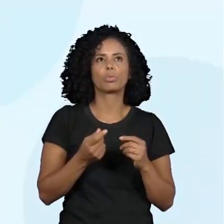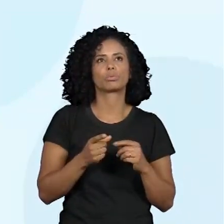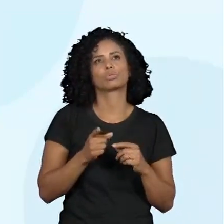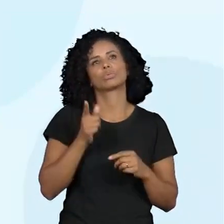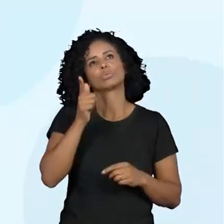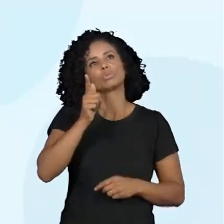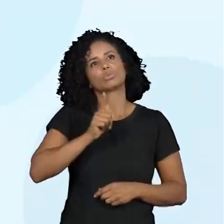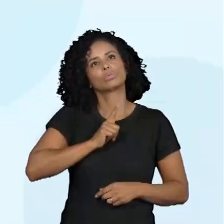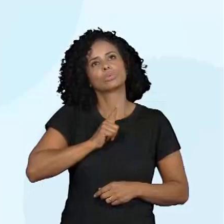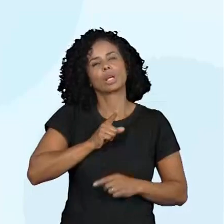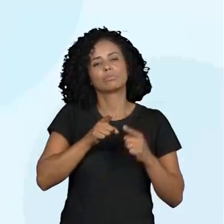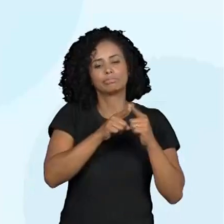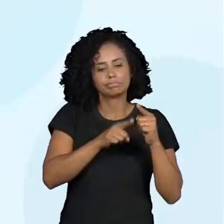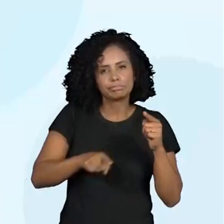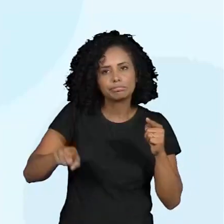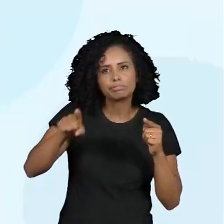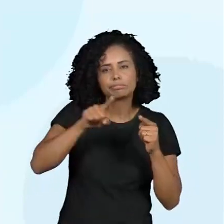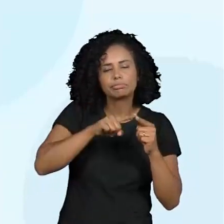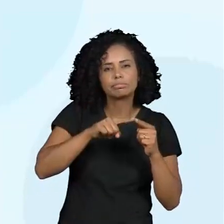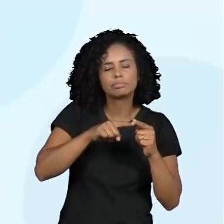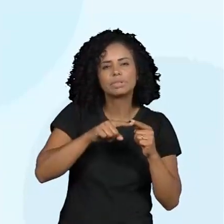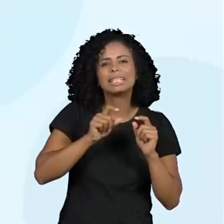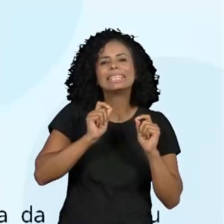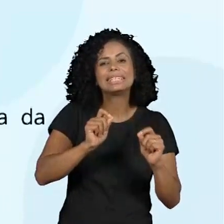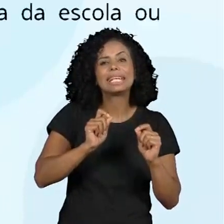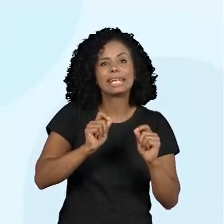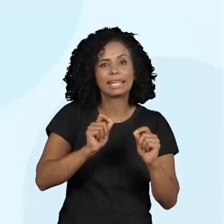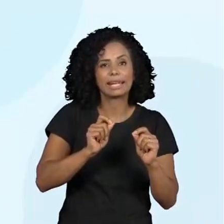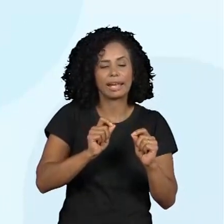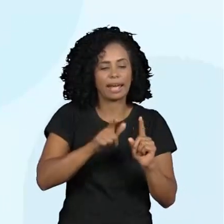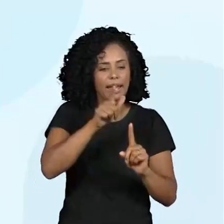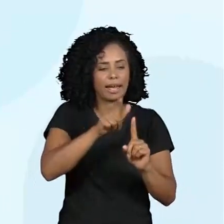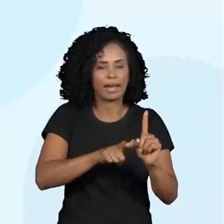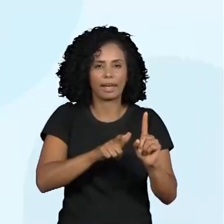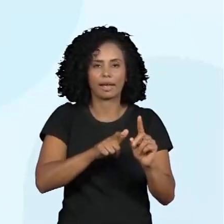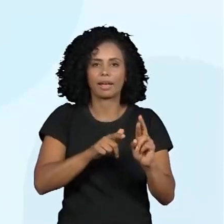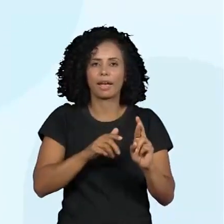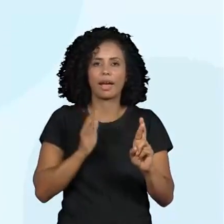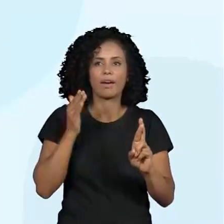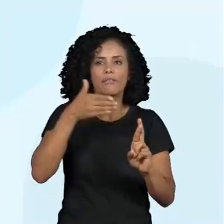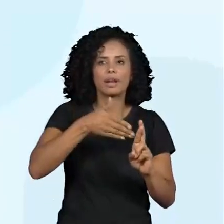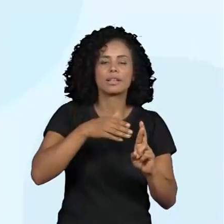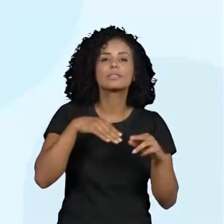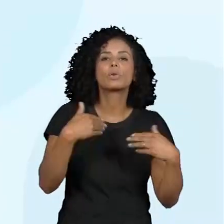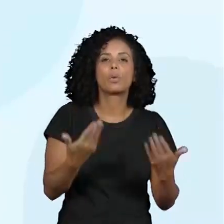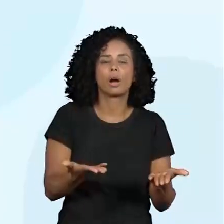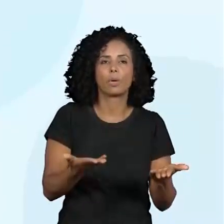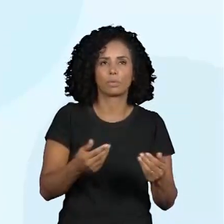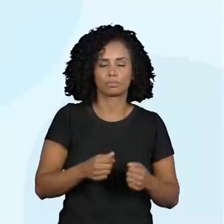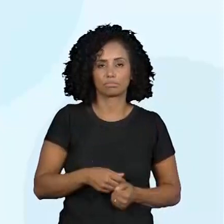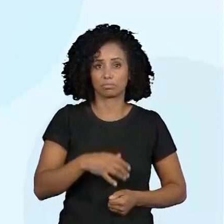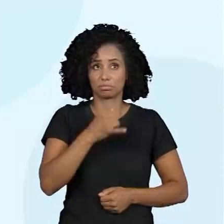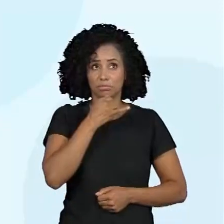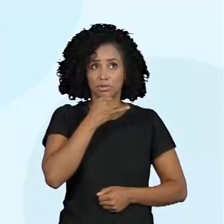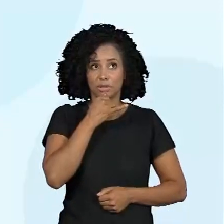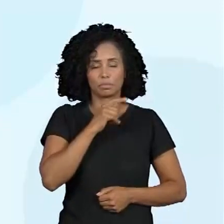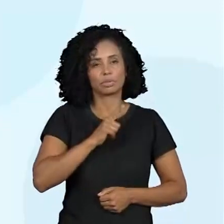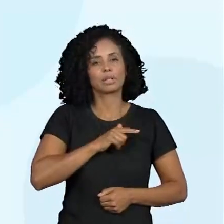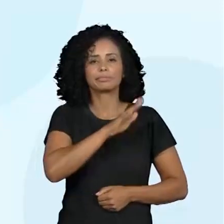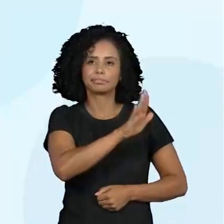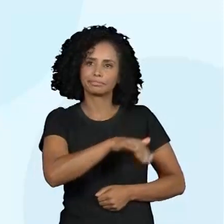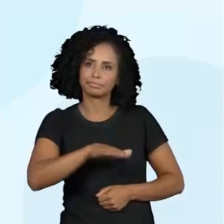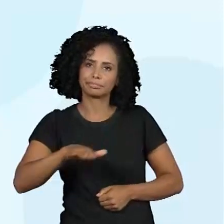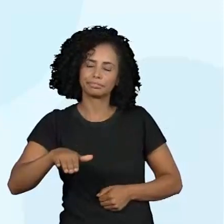destina? Então, nós vamos definir isso. O que nós temos destinado a partir do público